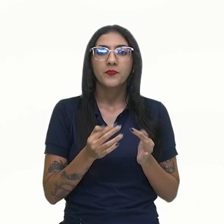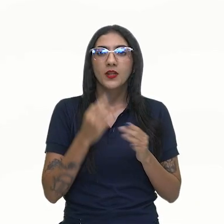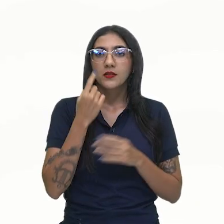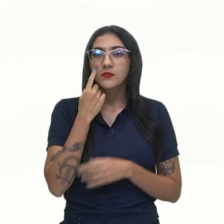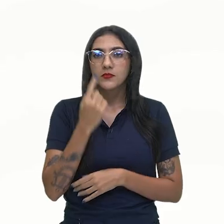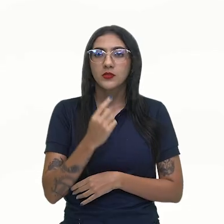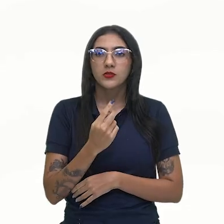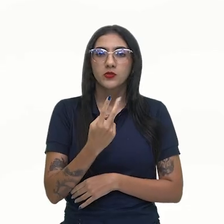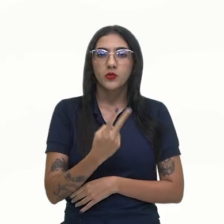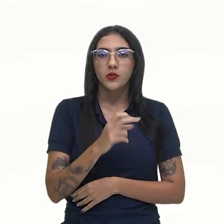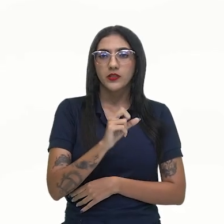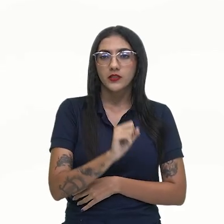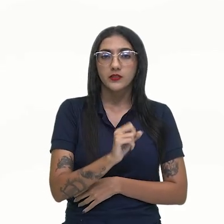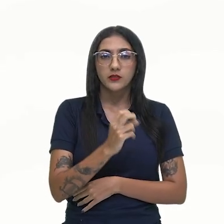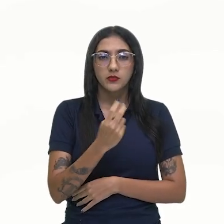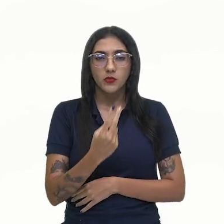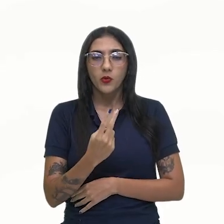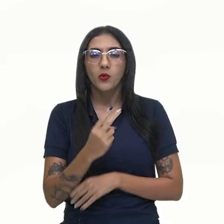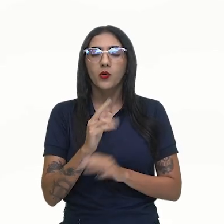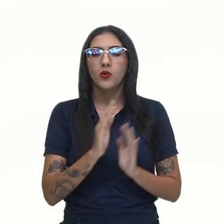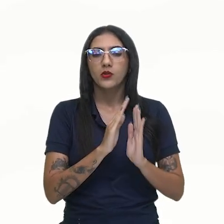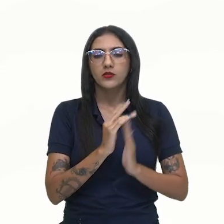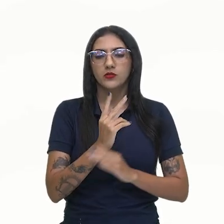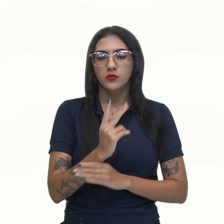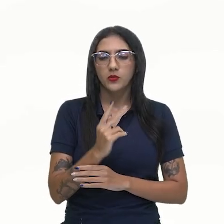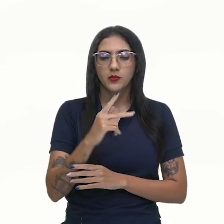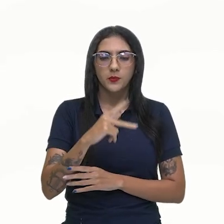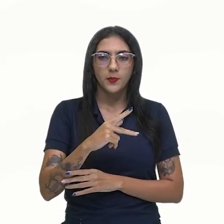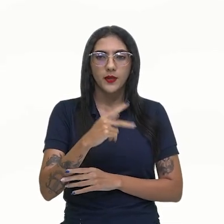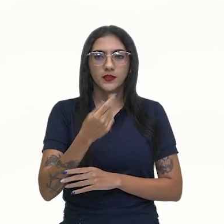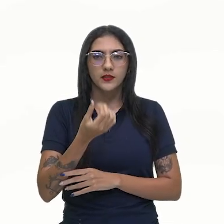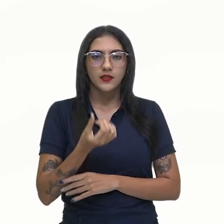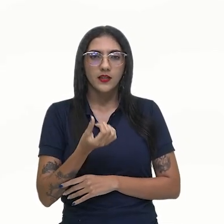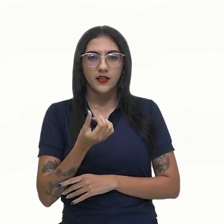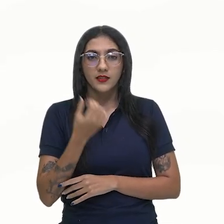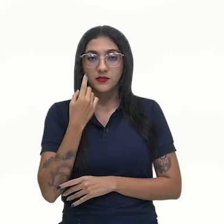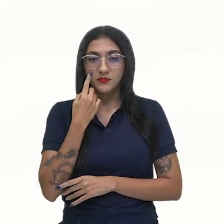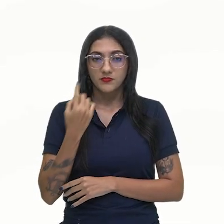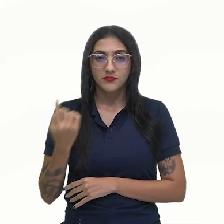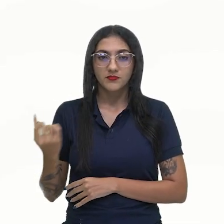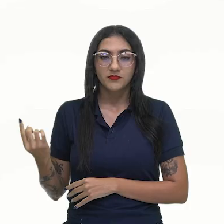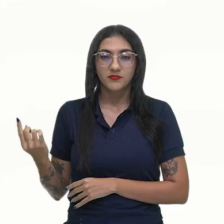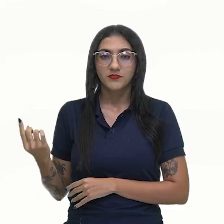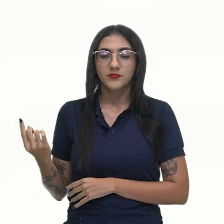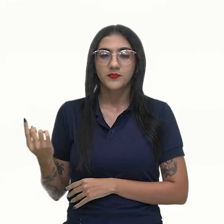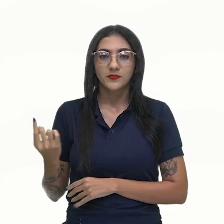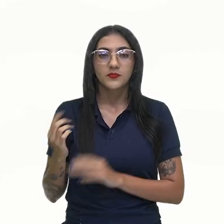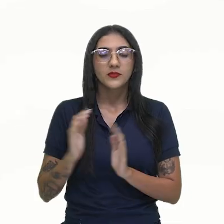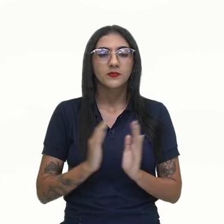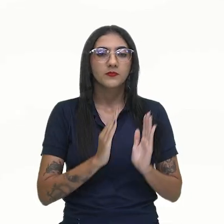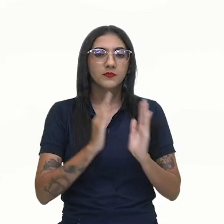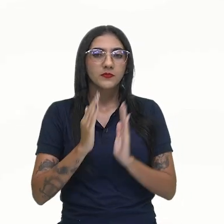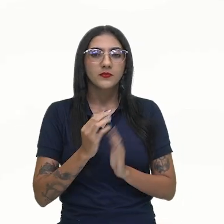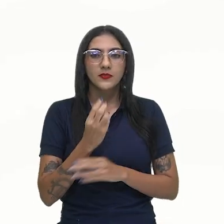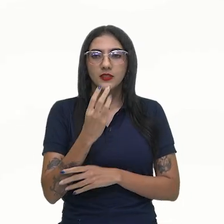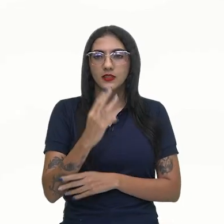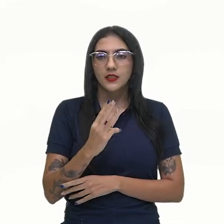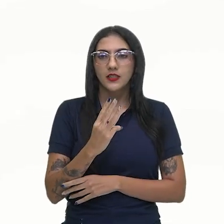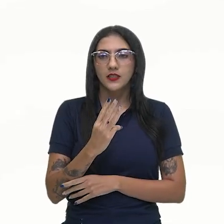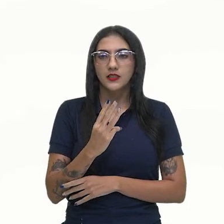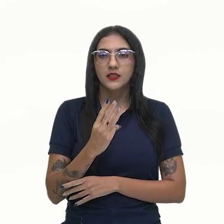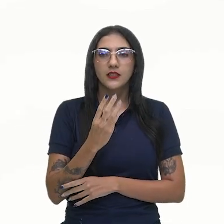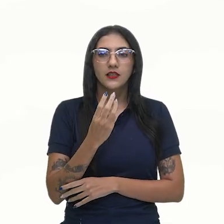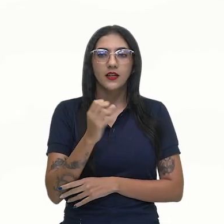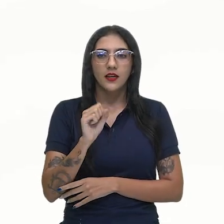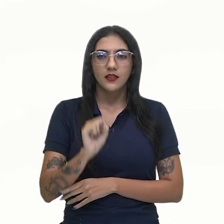depois 2s2, depois 2p6, tá aqui, ó. Depois